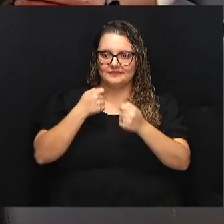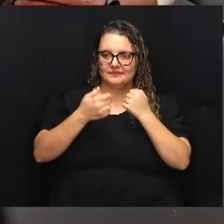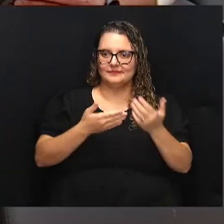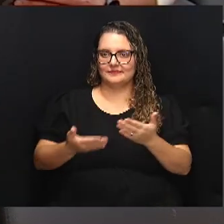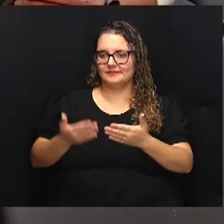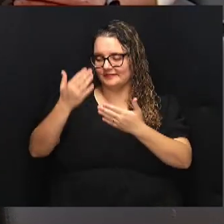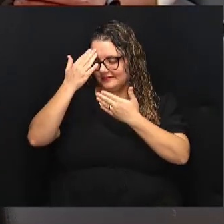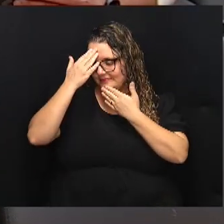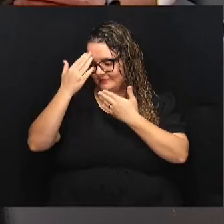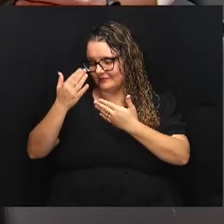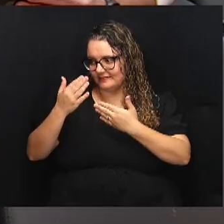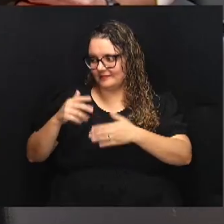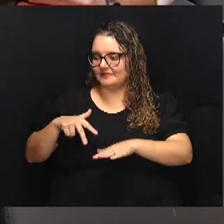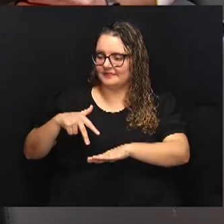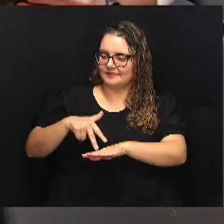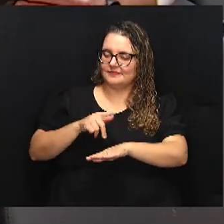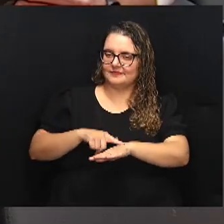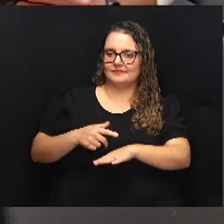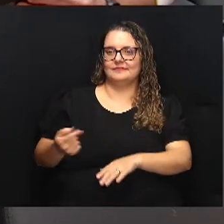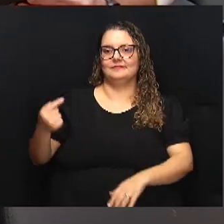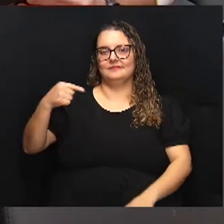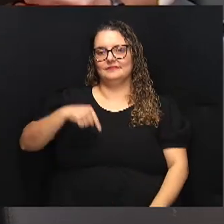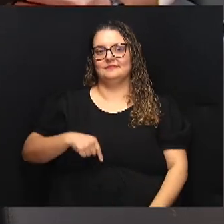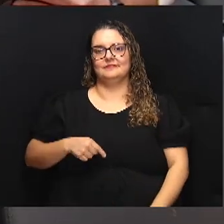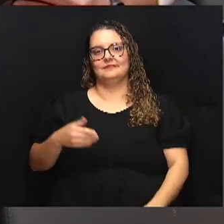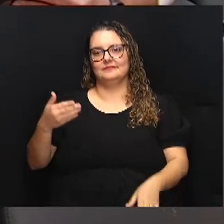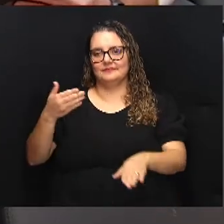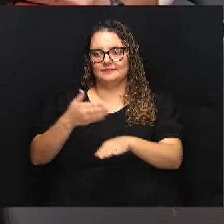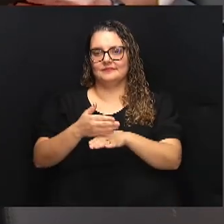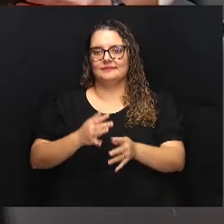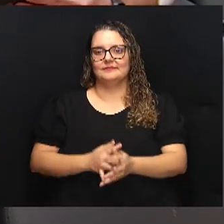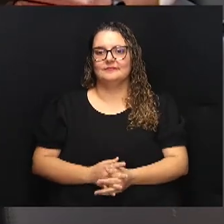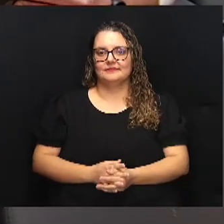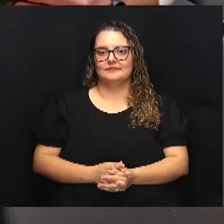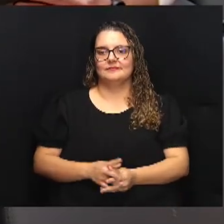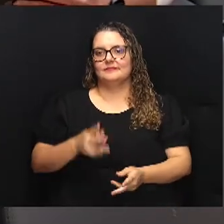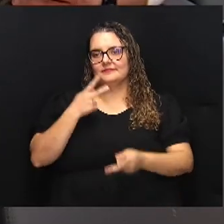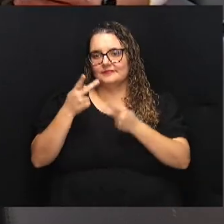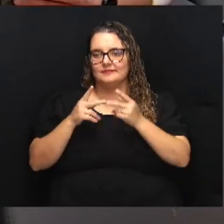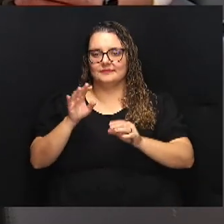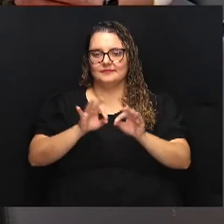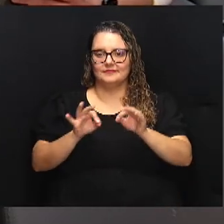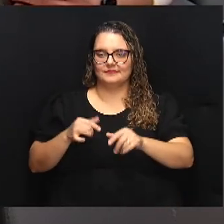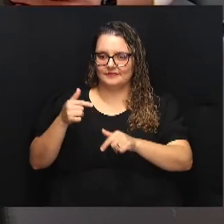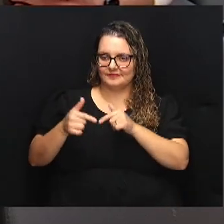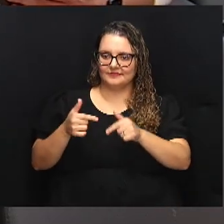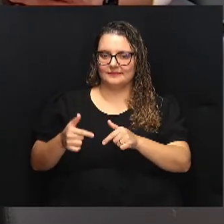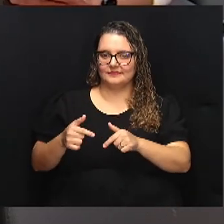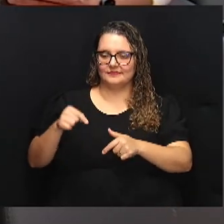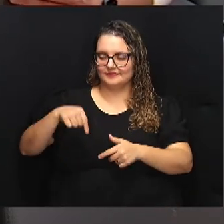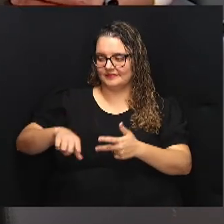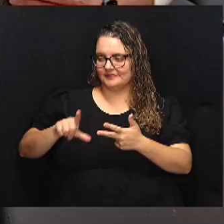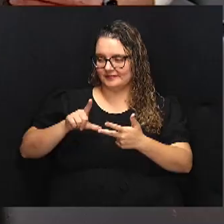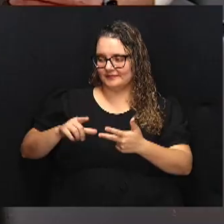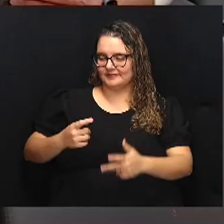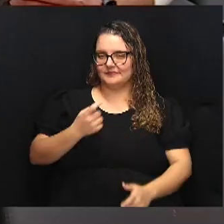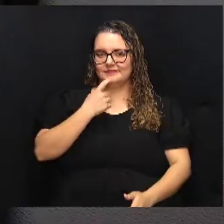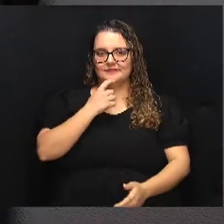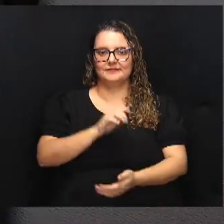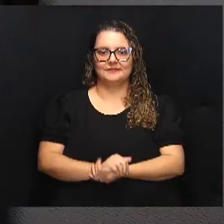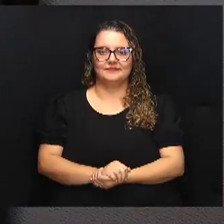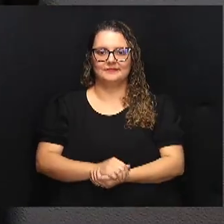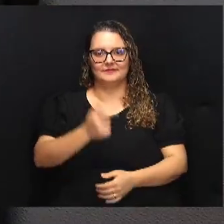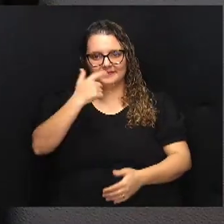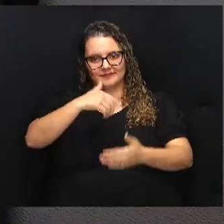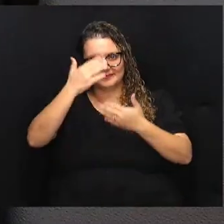Muito obrigado pela sua disponibilidade de vir aqui, poder participar, falar dos seus projetos, do seu trabalho aqui no Legislativo de Campinas. Eu